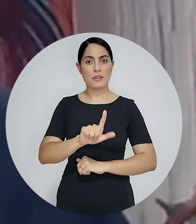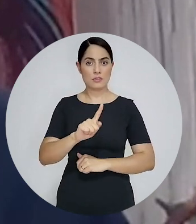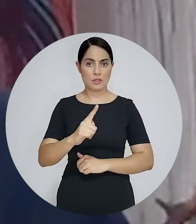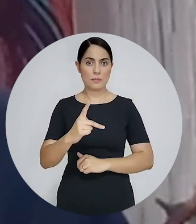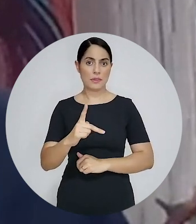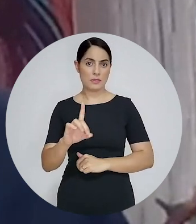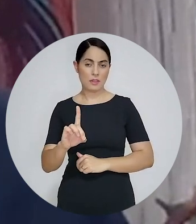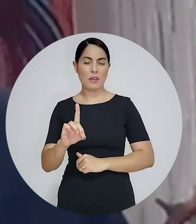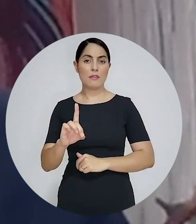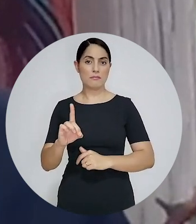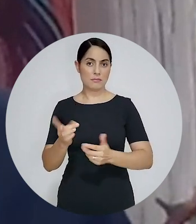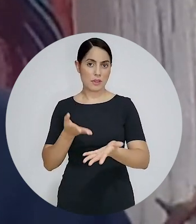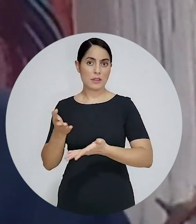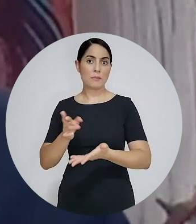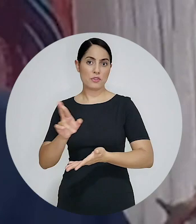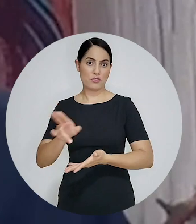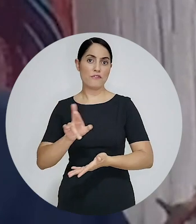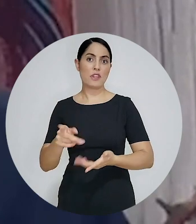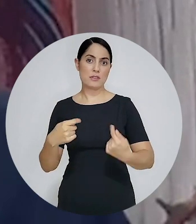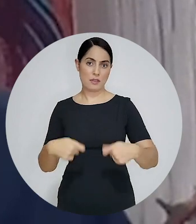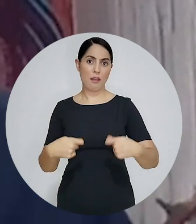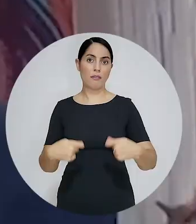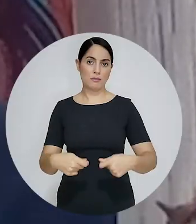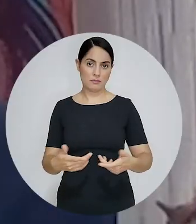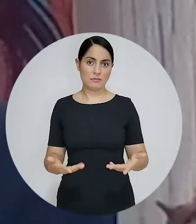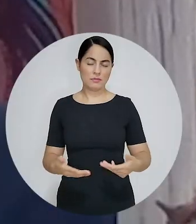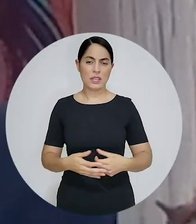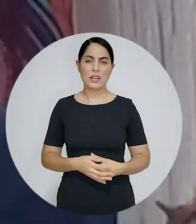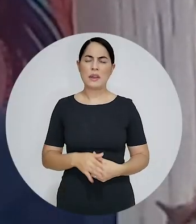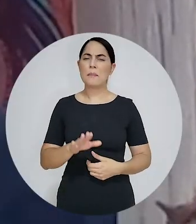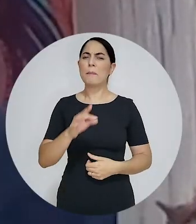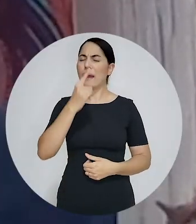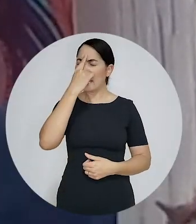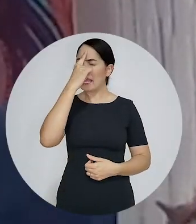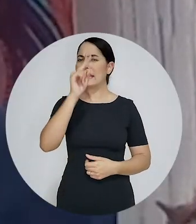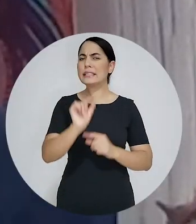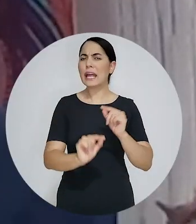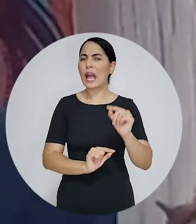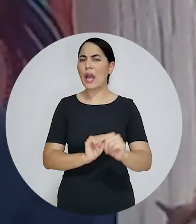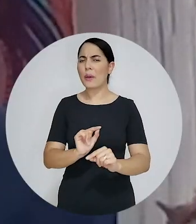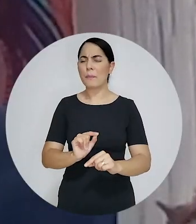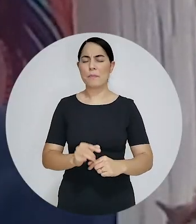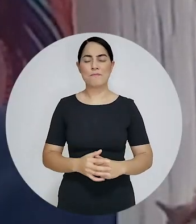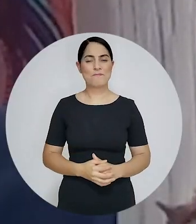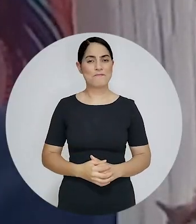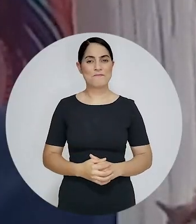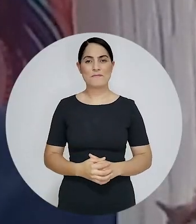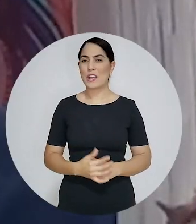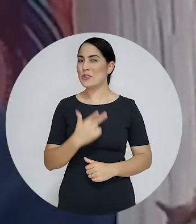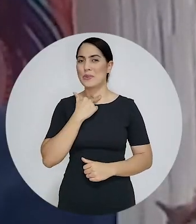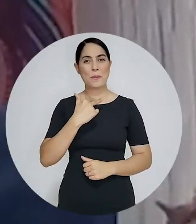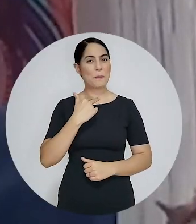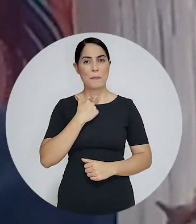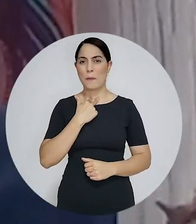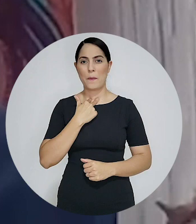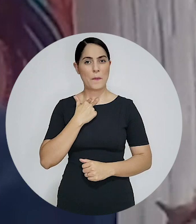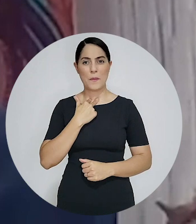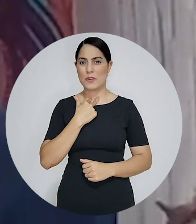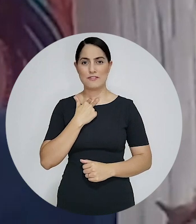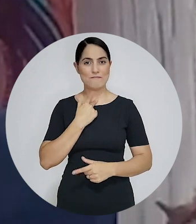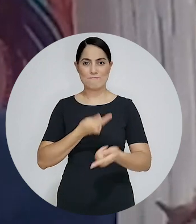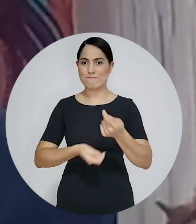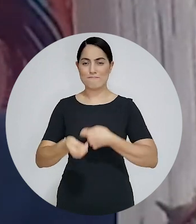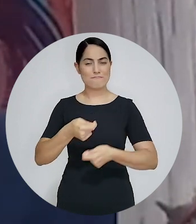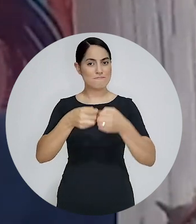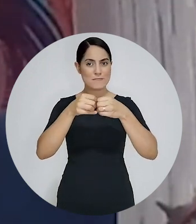então, pela lei, um tratamento diferenciado. A ideia é não causar qualquer tipo